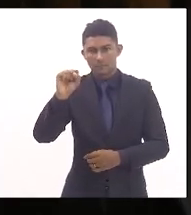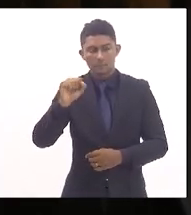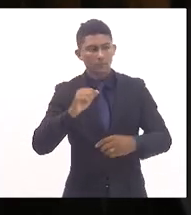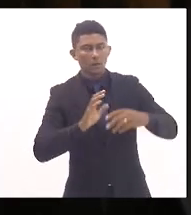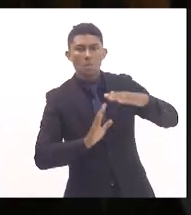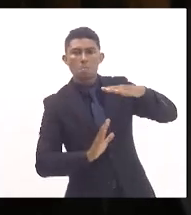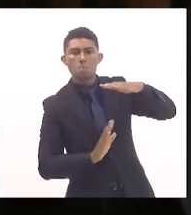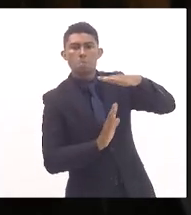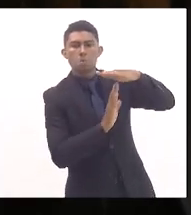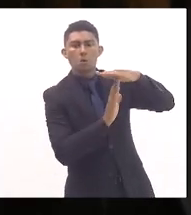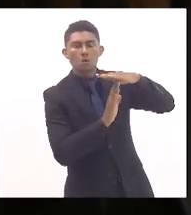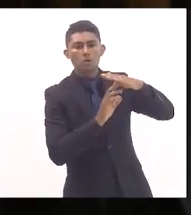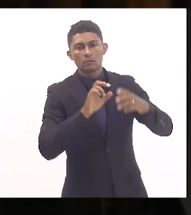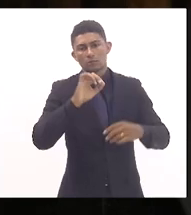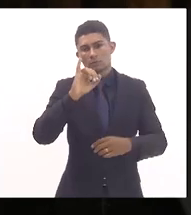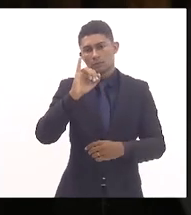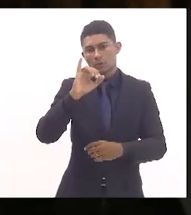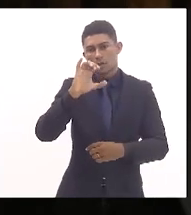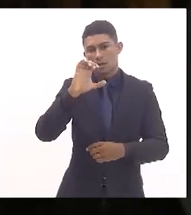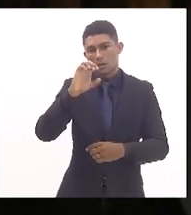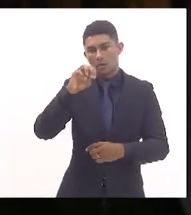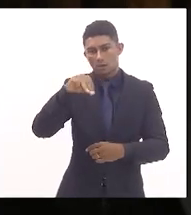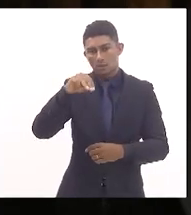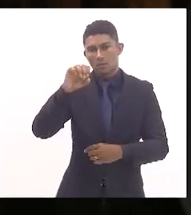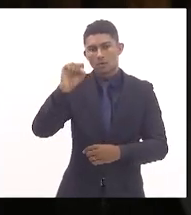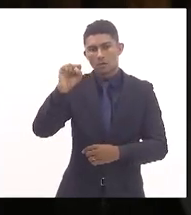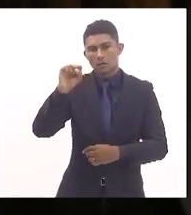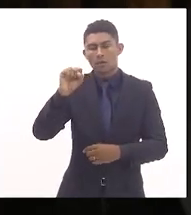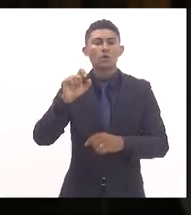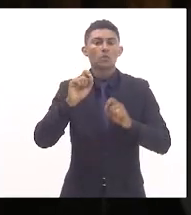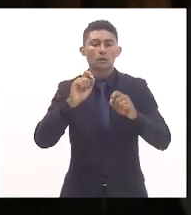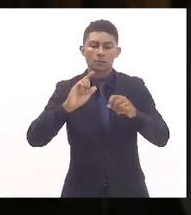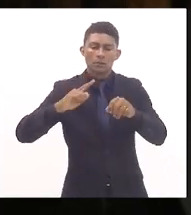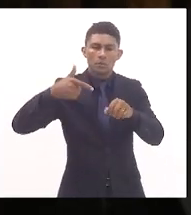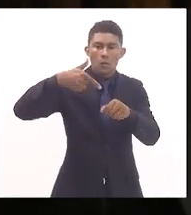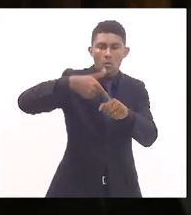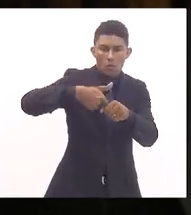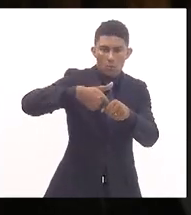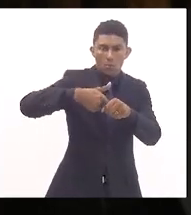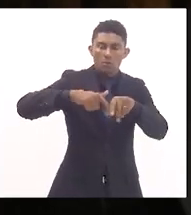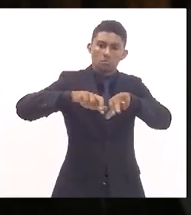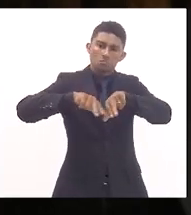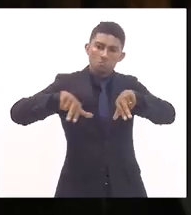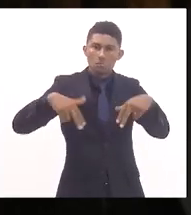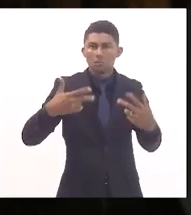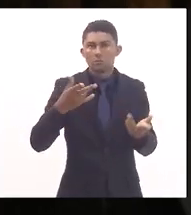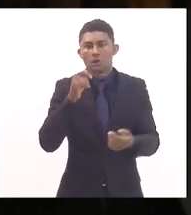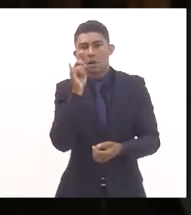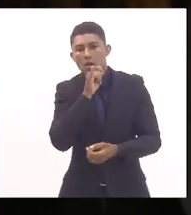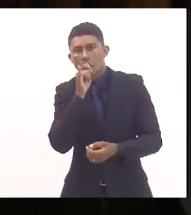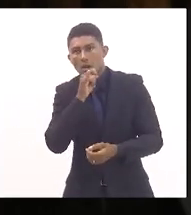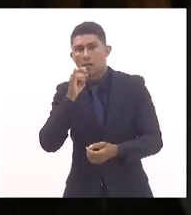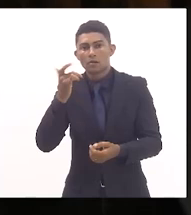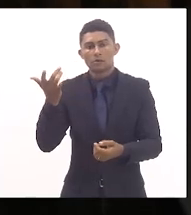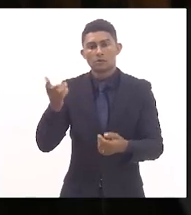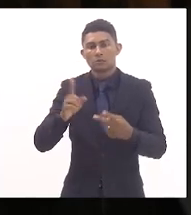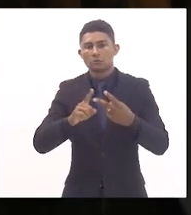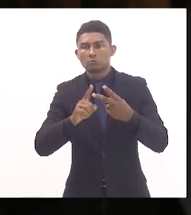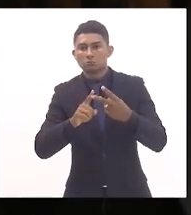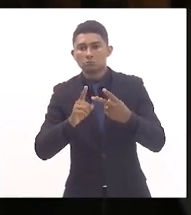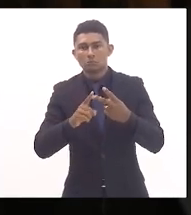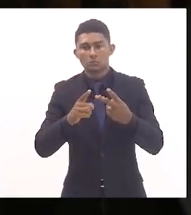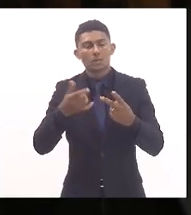e dezessete por cento de cms para combustíveis energia elétrica serviços